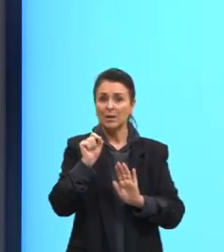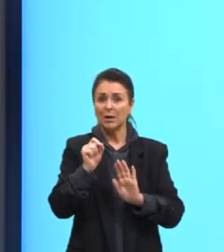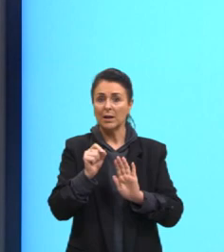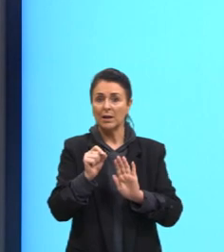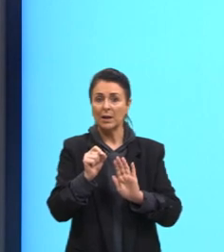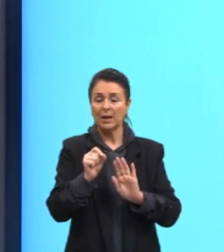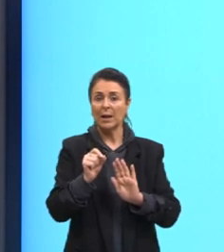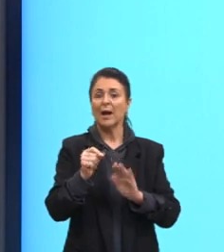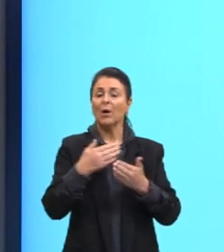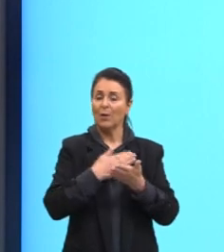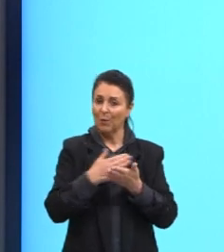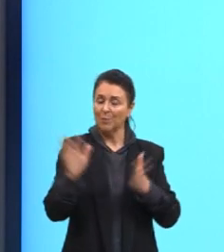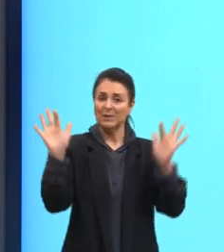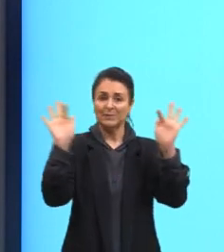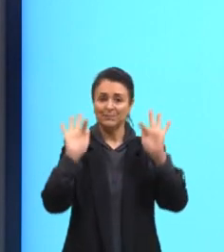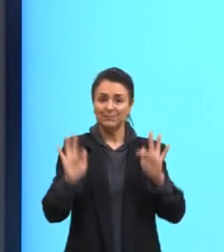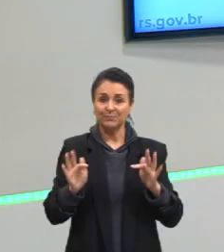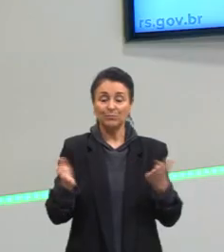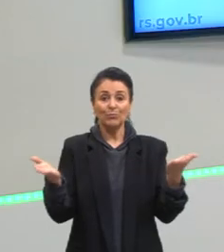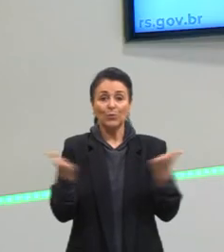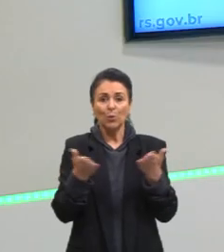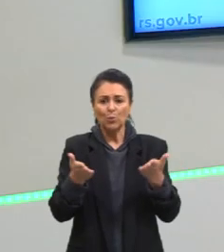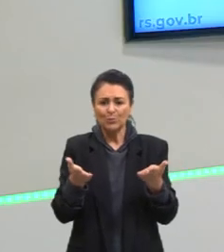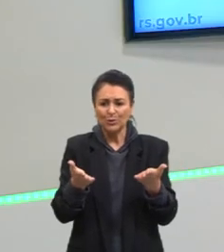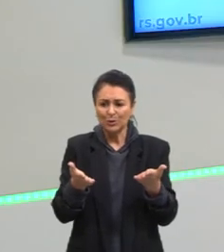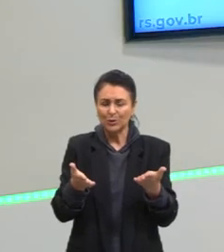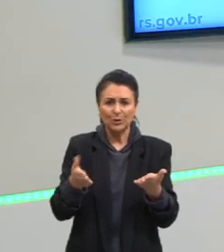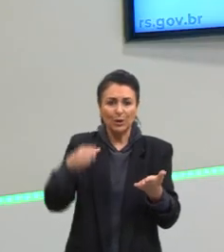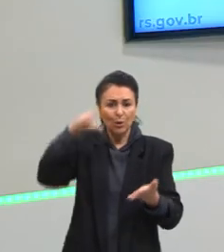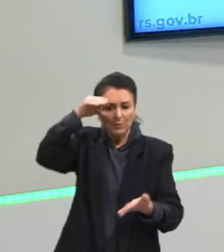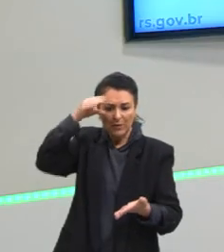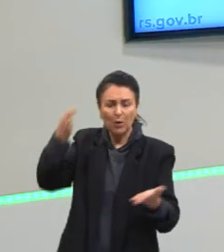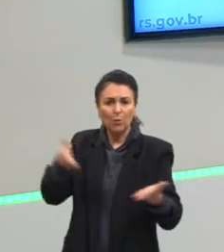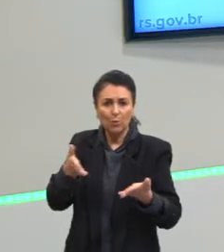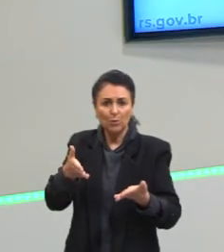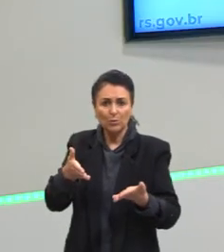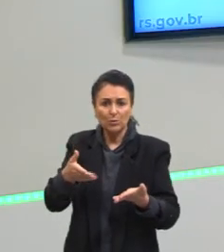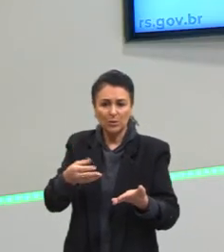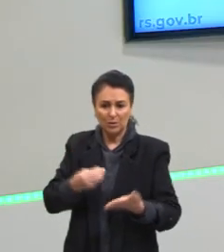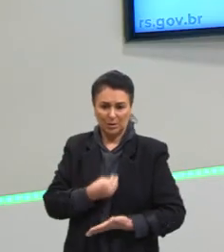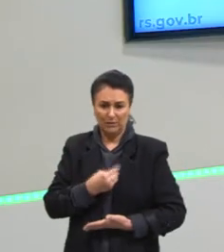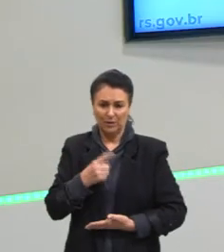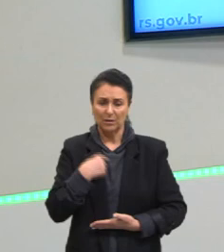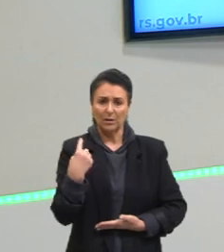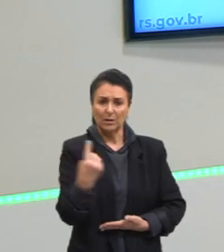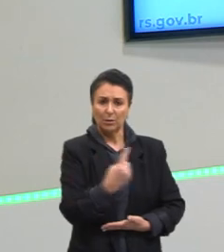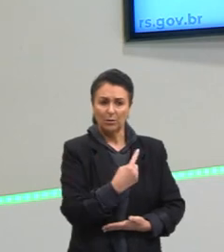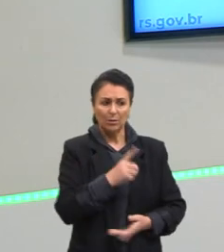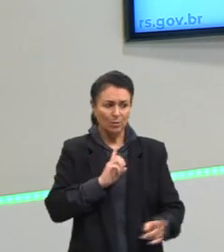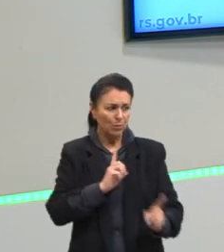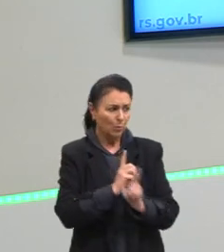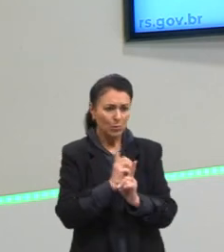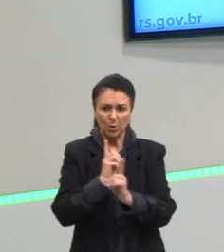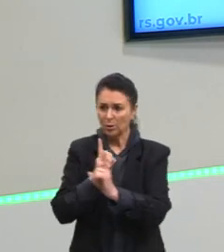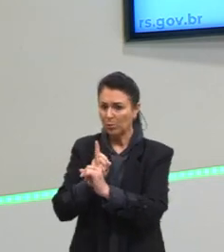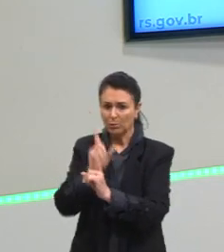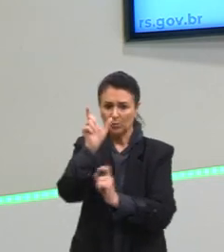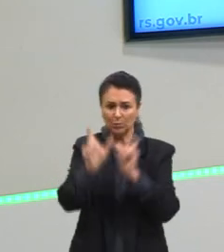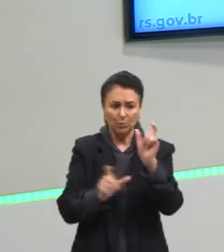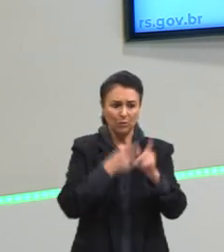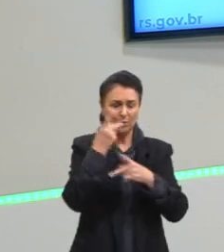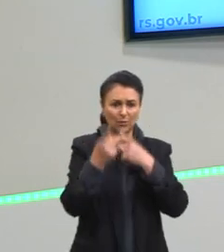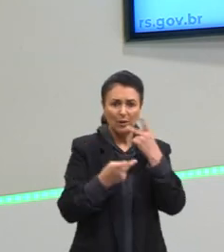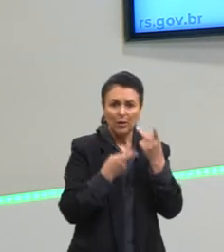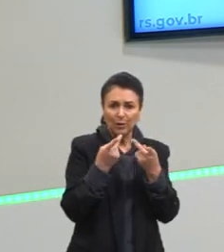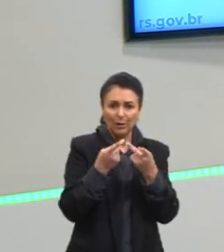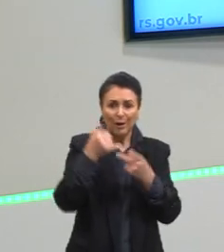e se não observamos hoje né no mundo de hoje nós podemos ainda encontrar e Há muitas pessoas falando aqui eu